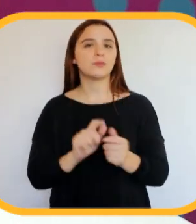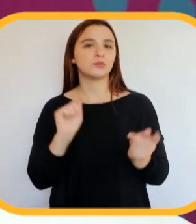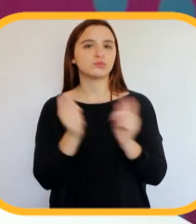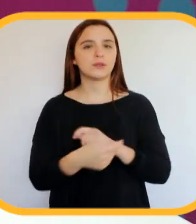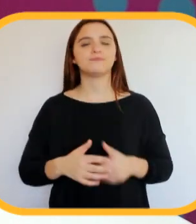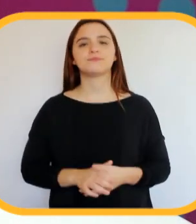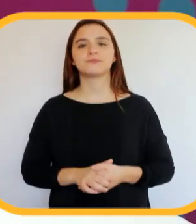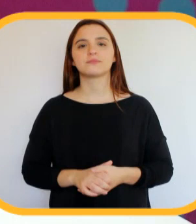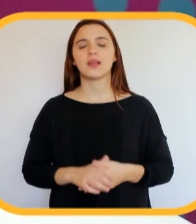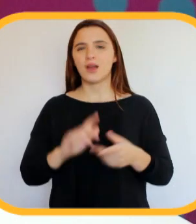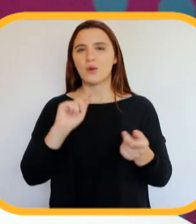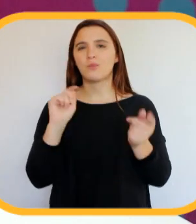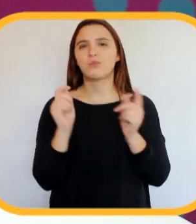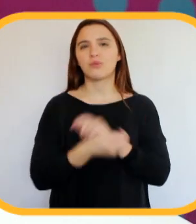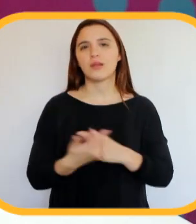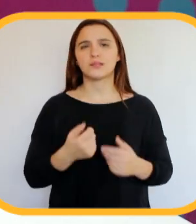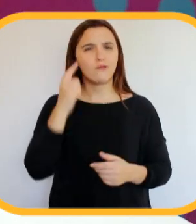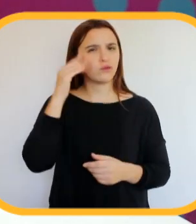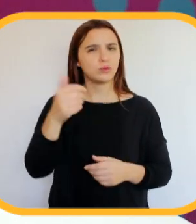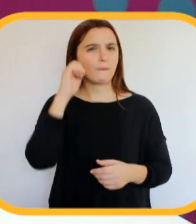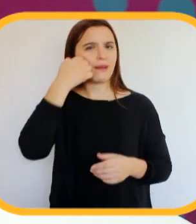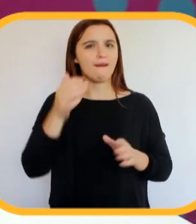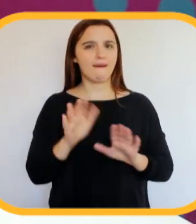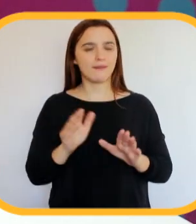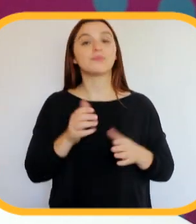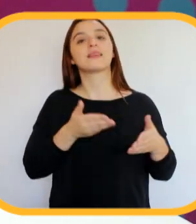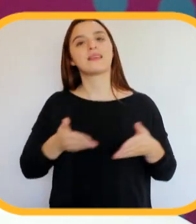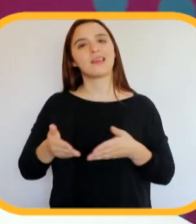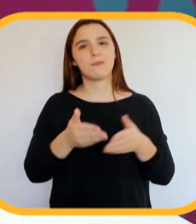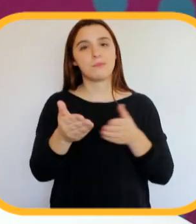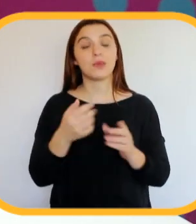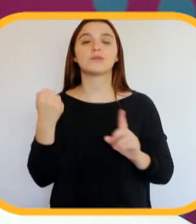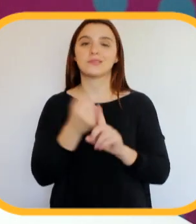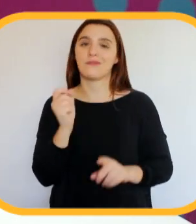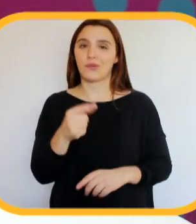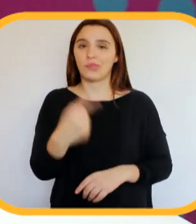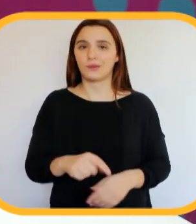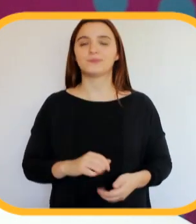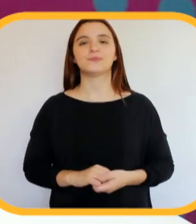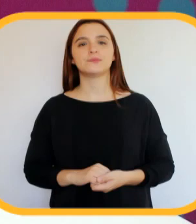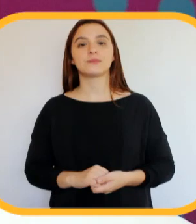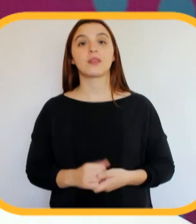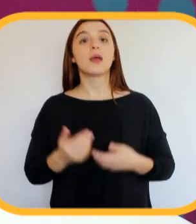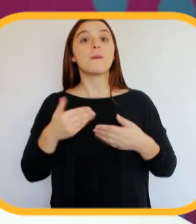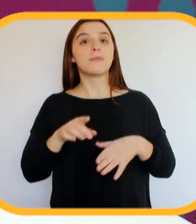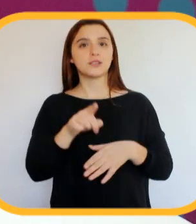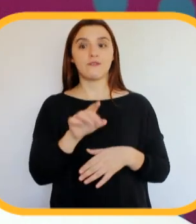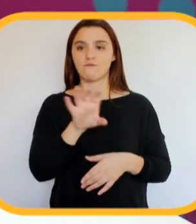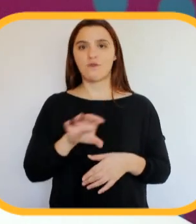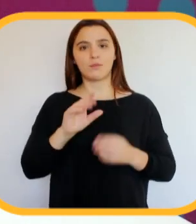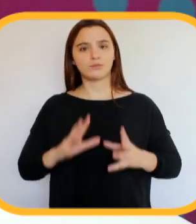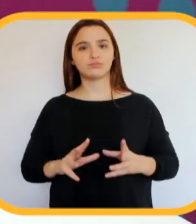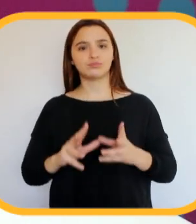remodelar sistemas. Uma mudança que não quer comprometer o teu futuro num caminho que não é isento de desafios. Mas é